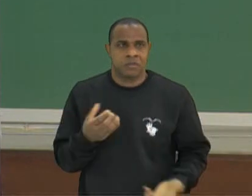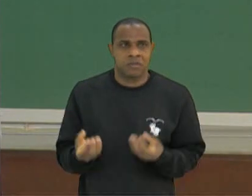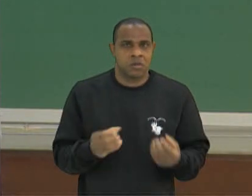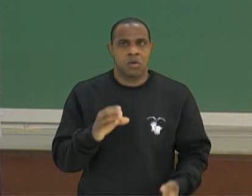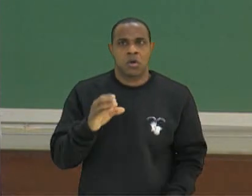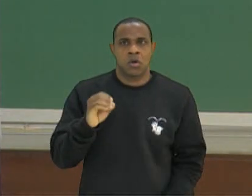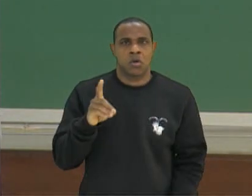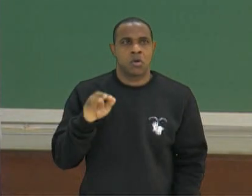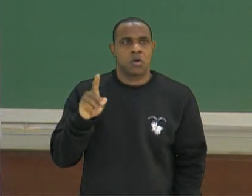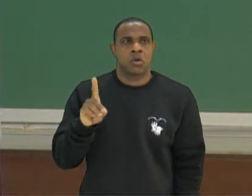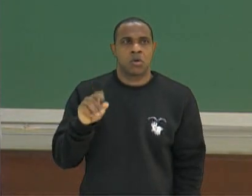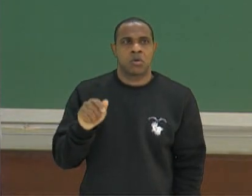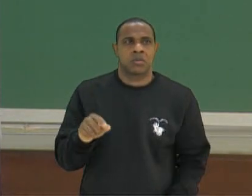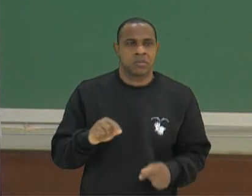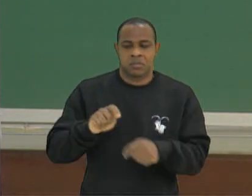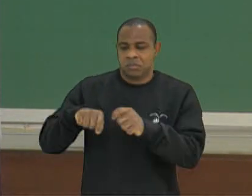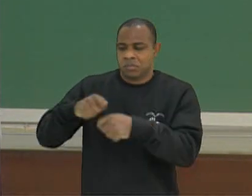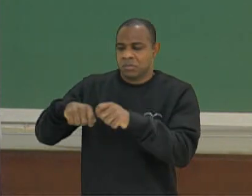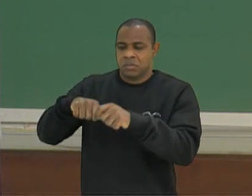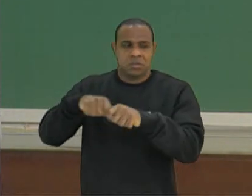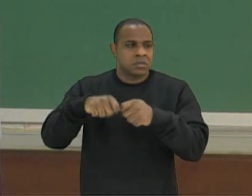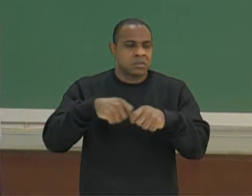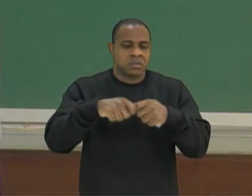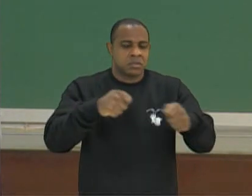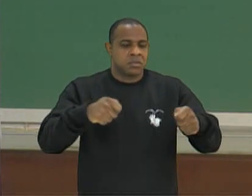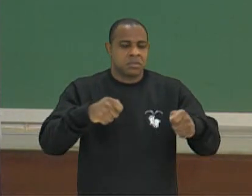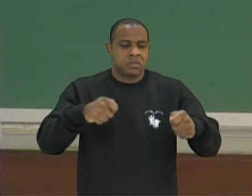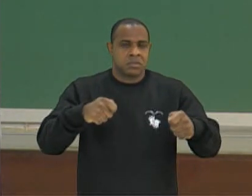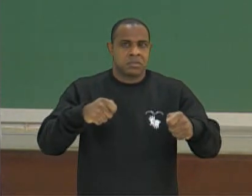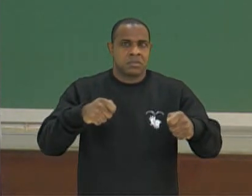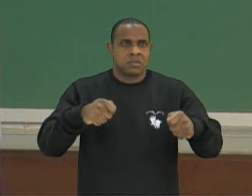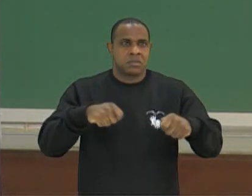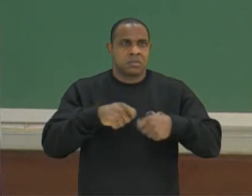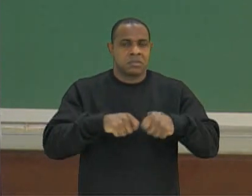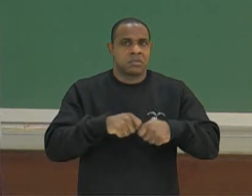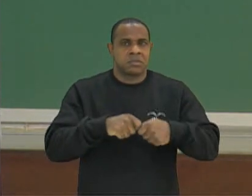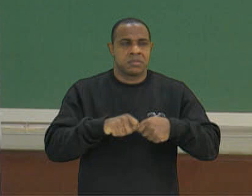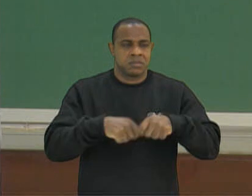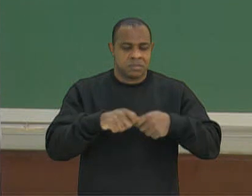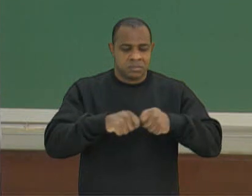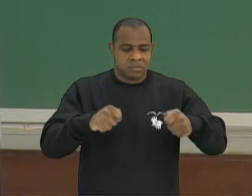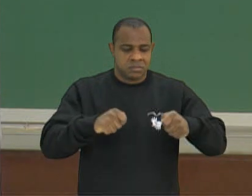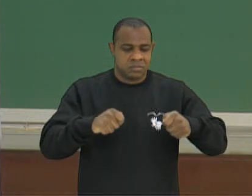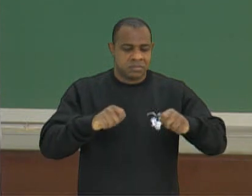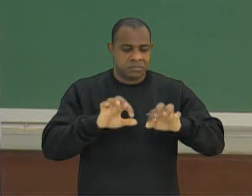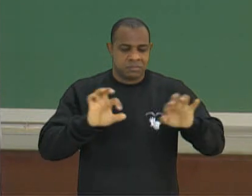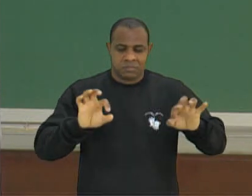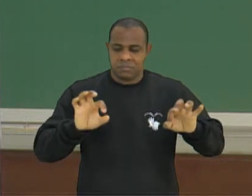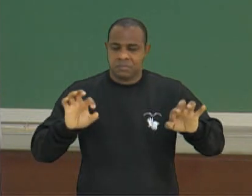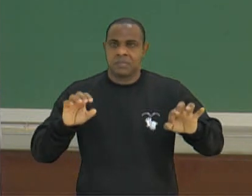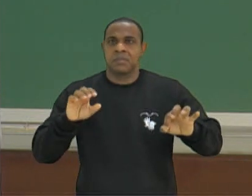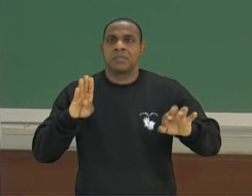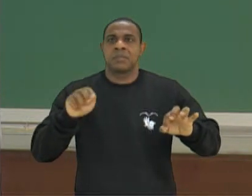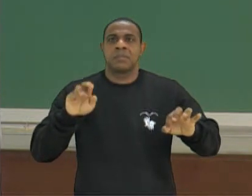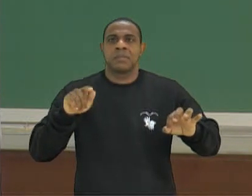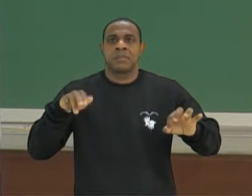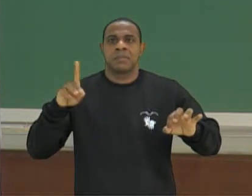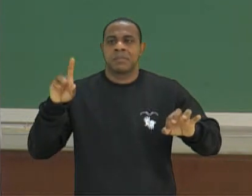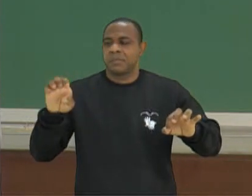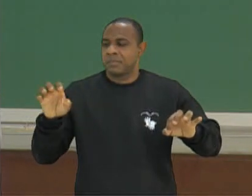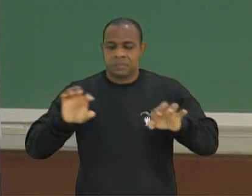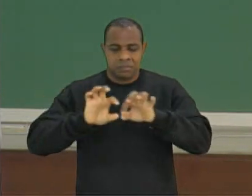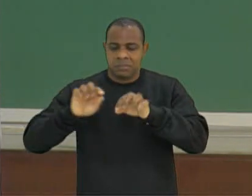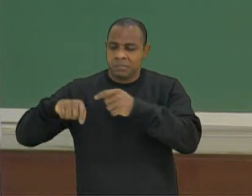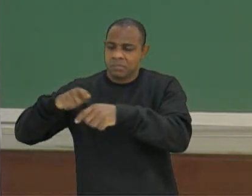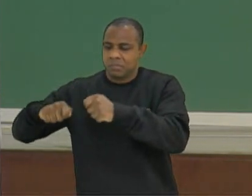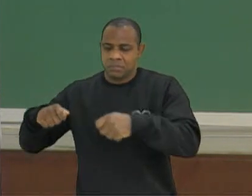você tem na outra extremidade amarrado um barbante. Percebam, fica bem nítido a variação tanto da espessura quanto também da densidade. Se